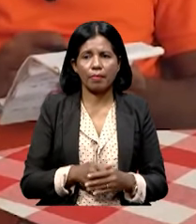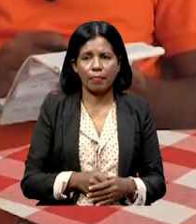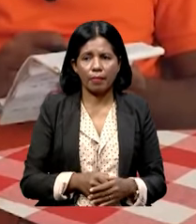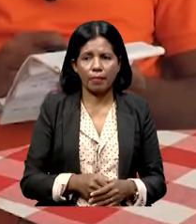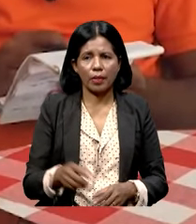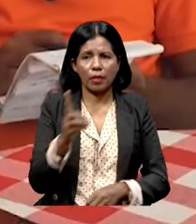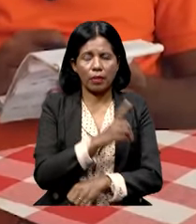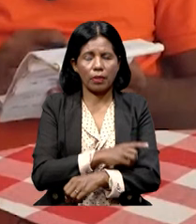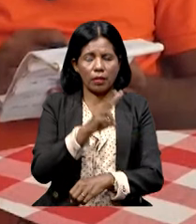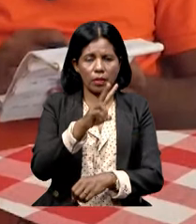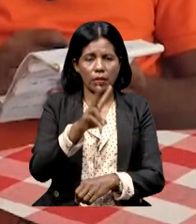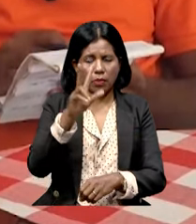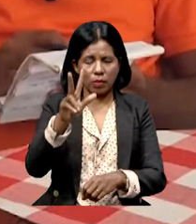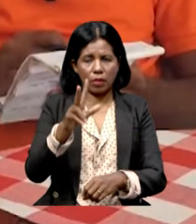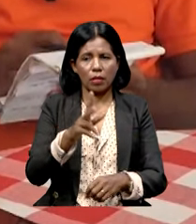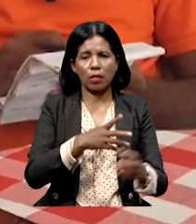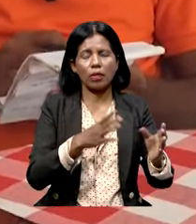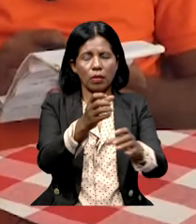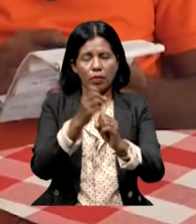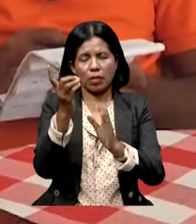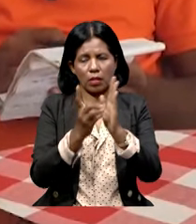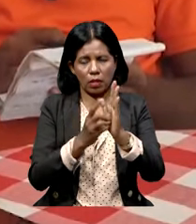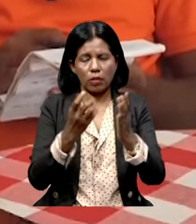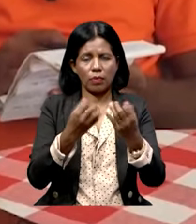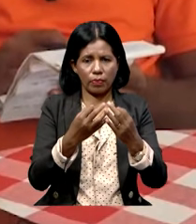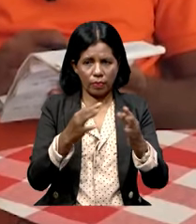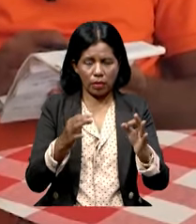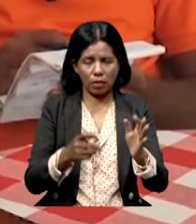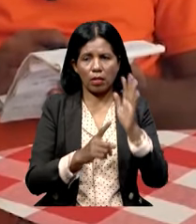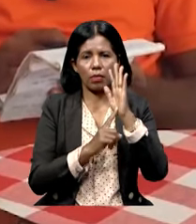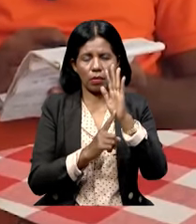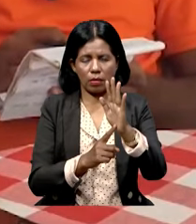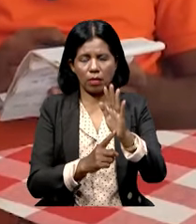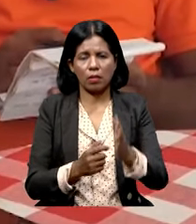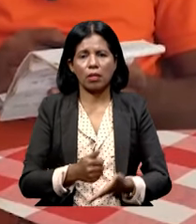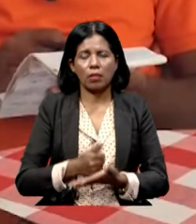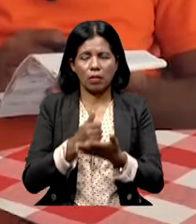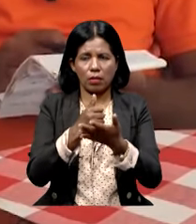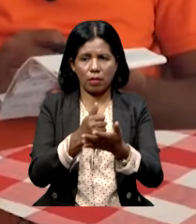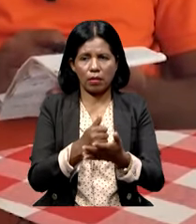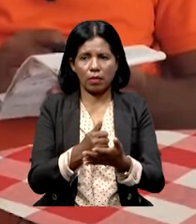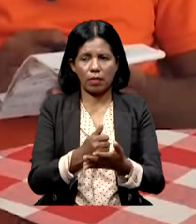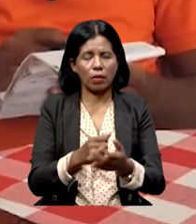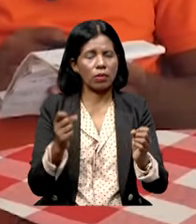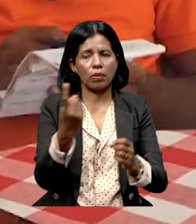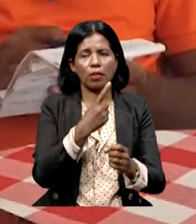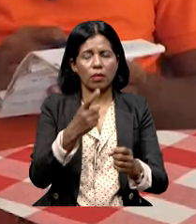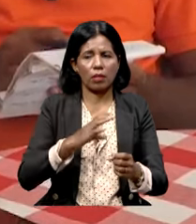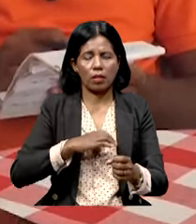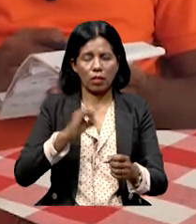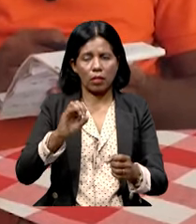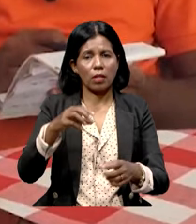Lor ida luar kota am se recuela hotu, no fo apoio emergência hotu. Nune mos las kele kai de, incluindo